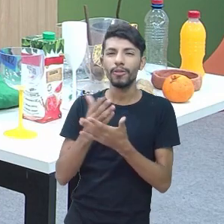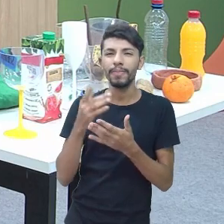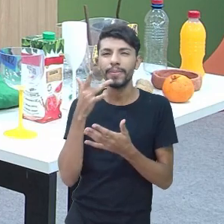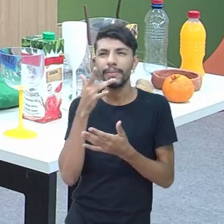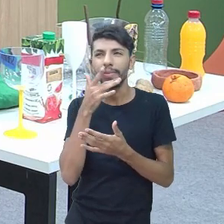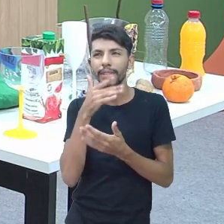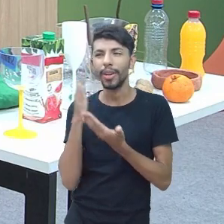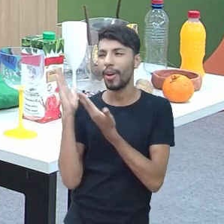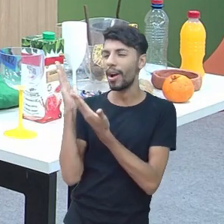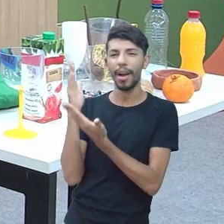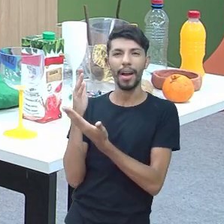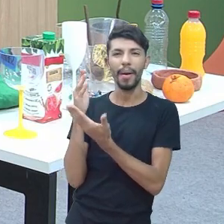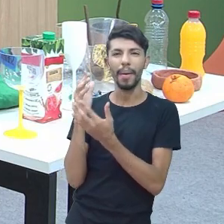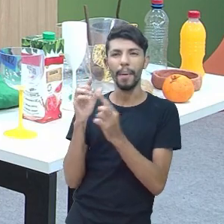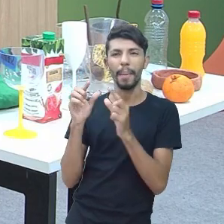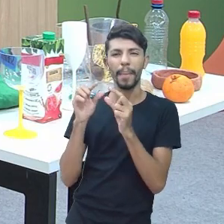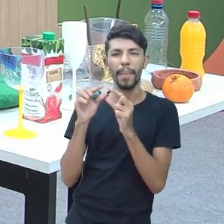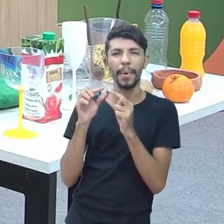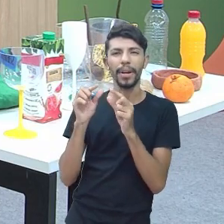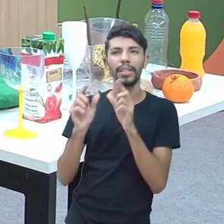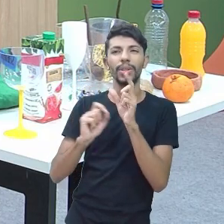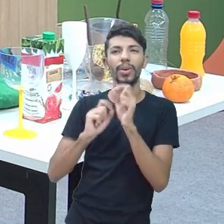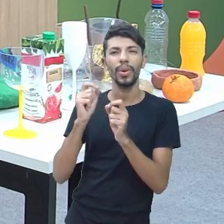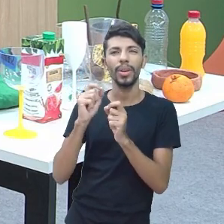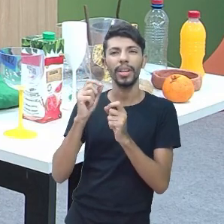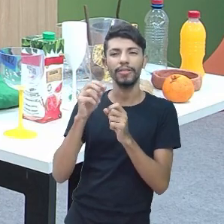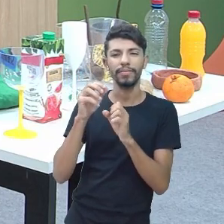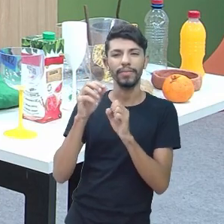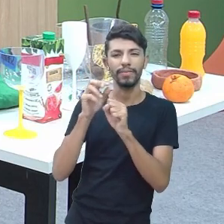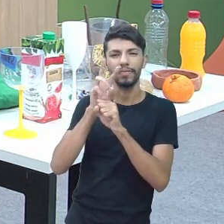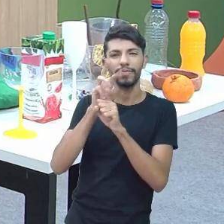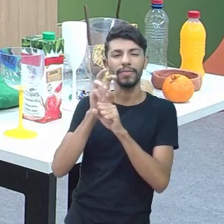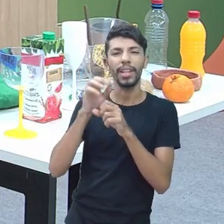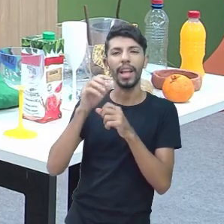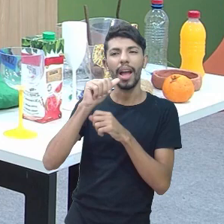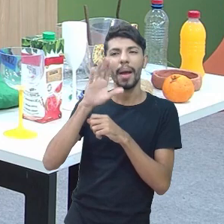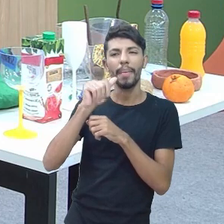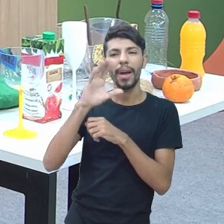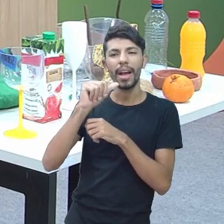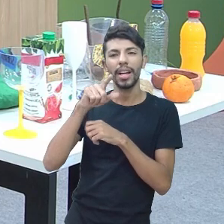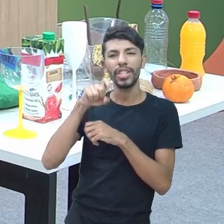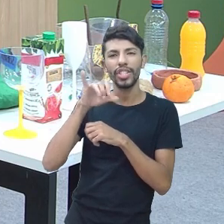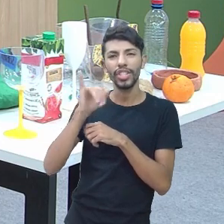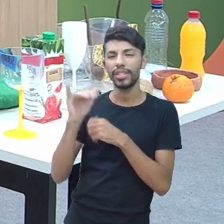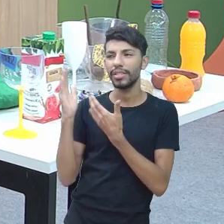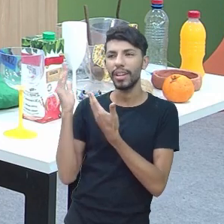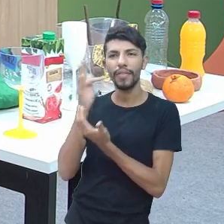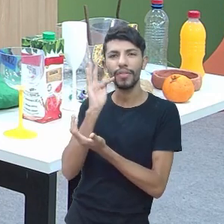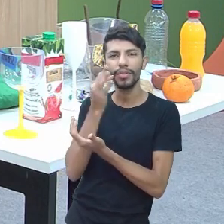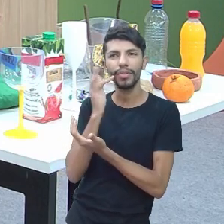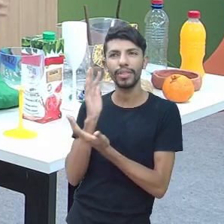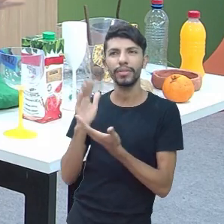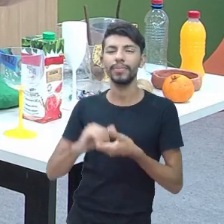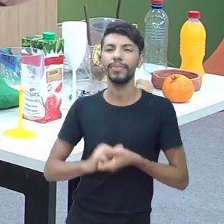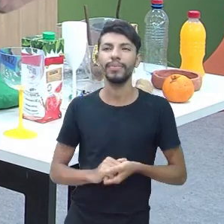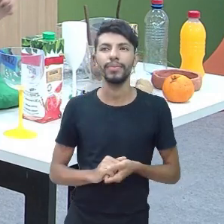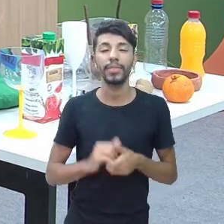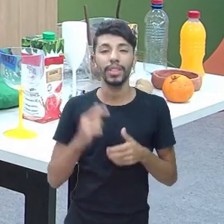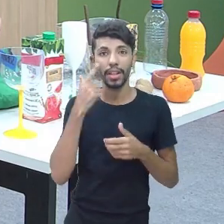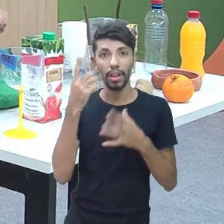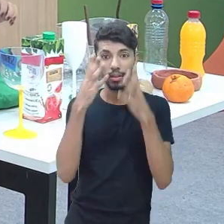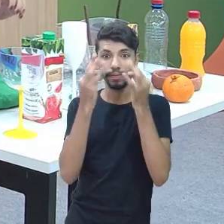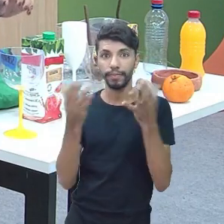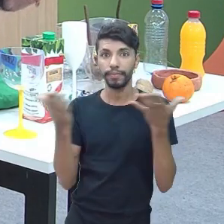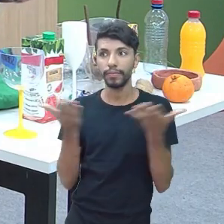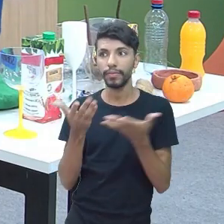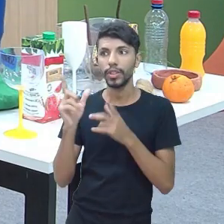pedacinho de abacaxi. Mas vamos caminhar. É hora de prestar atenção. Eu agora vou mostrar alguns materiais que se